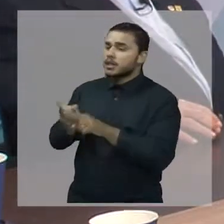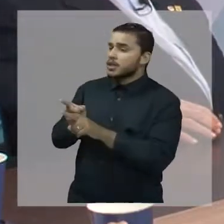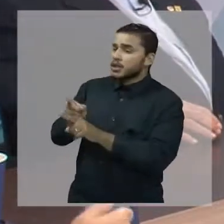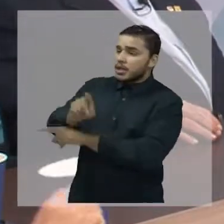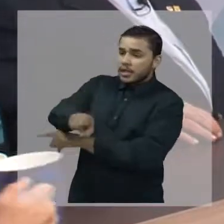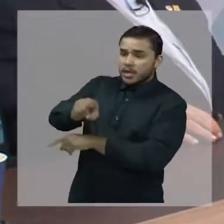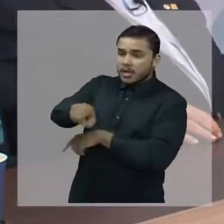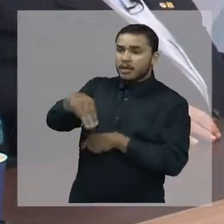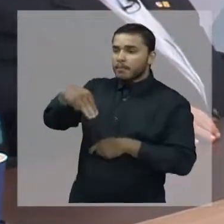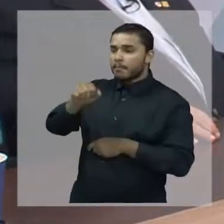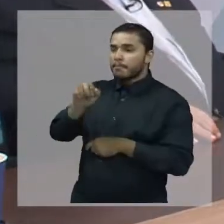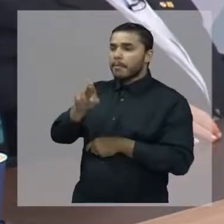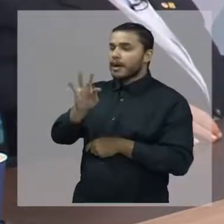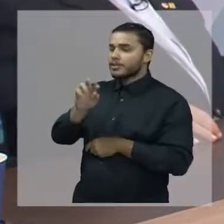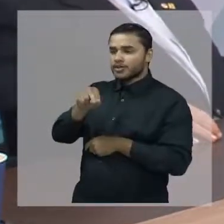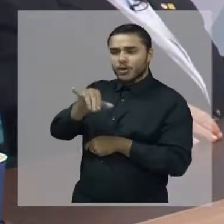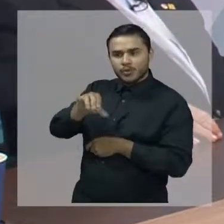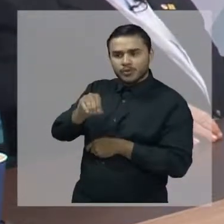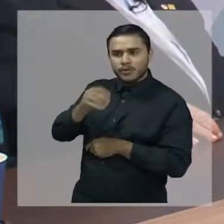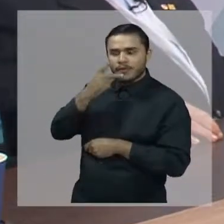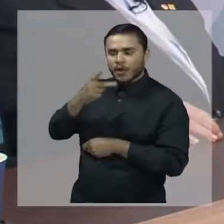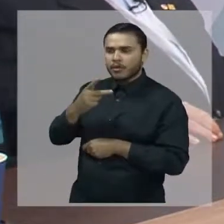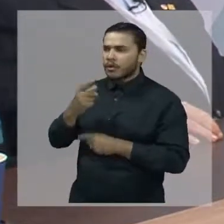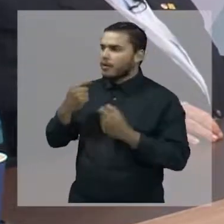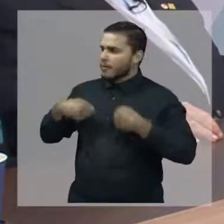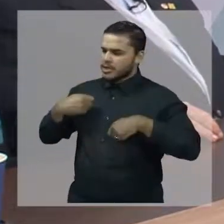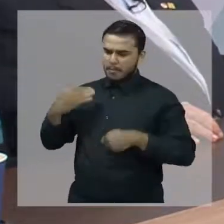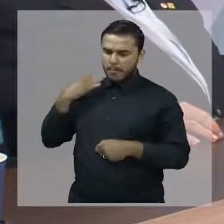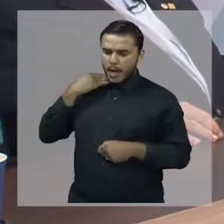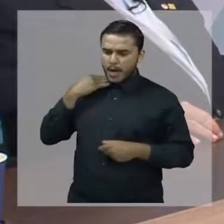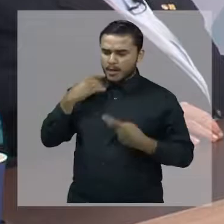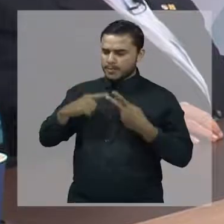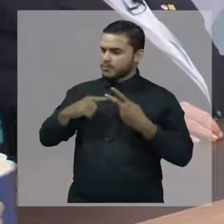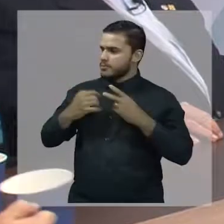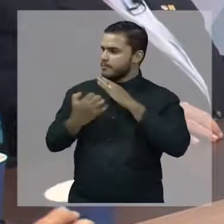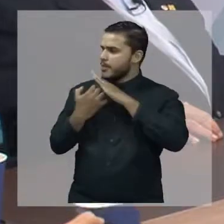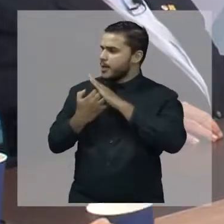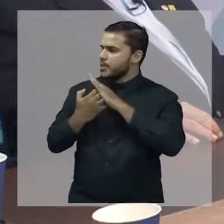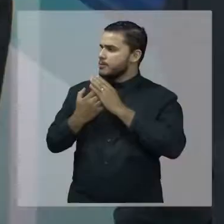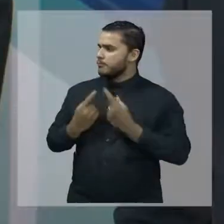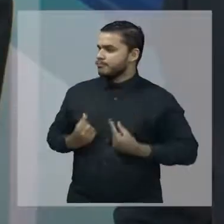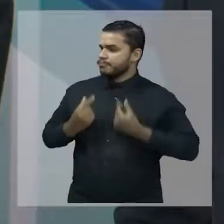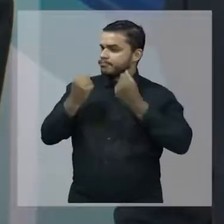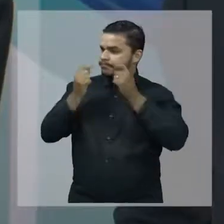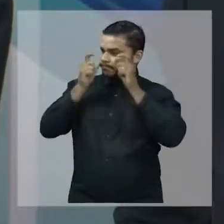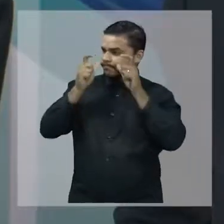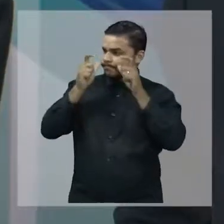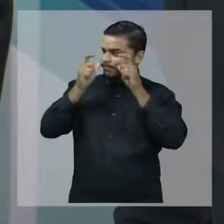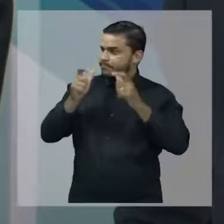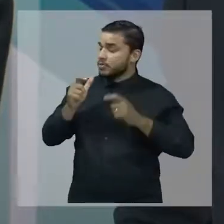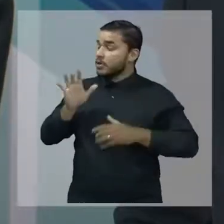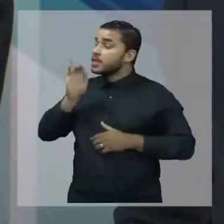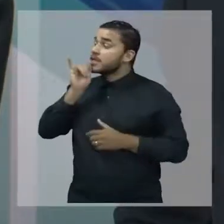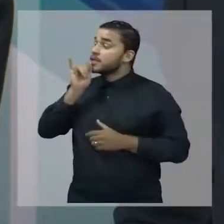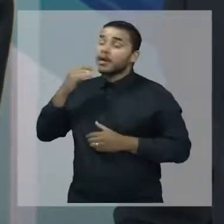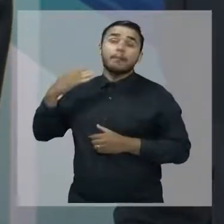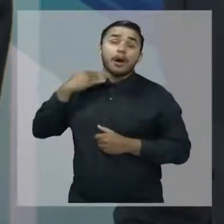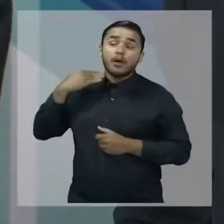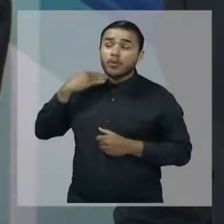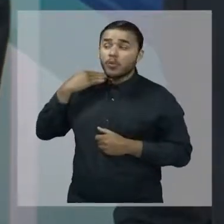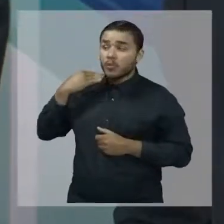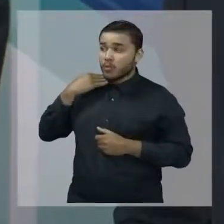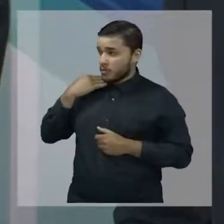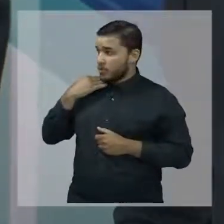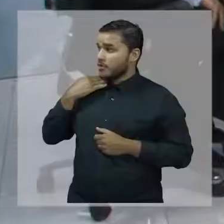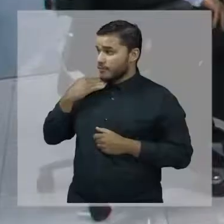que o professor Martônio disse uma coisa muito interessante, que essa prevalência do capital financeiro. Só para dar um dado para o assinante, foi publicado agora o balanço